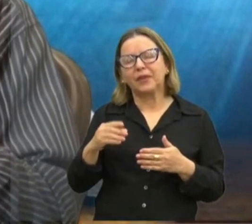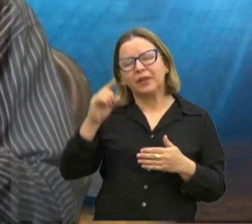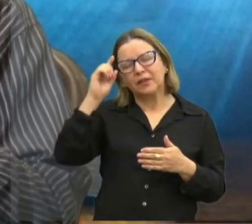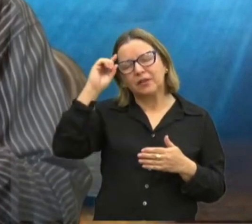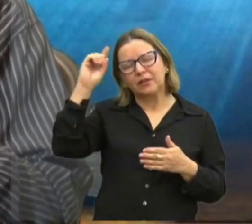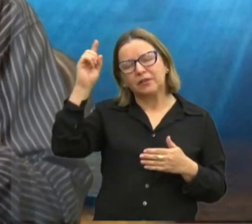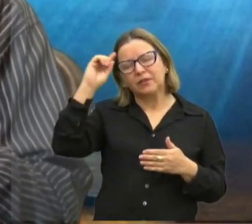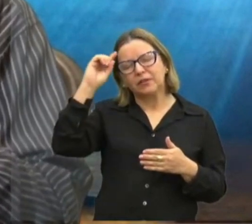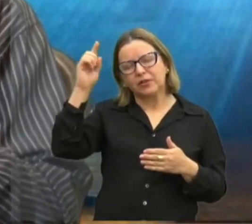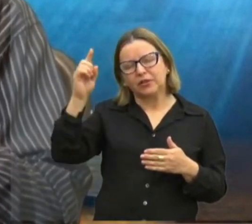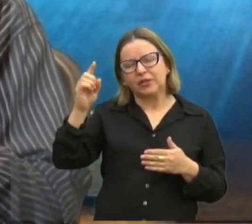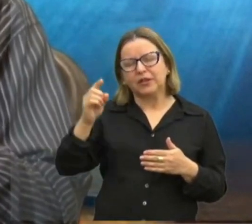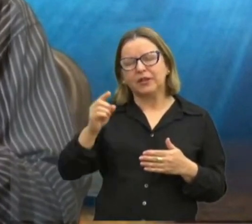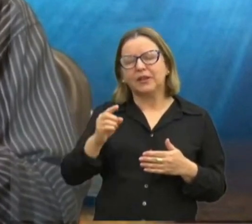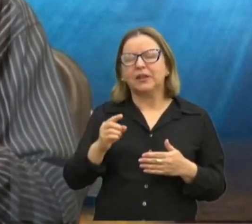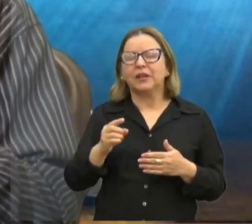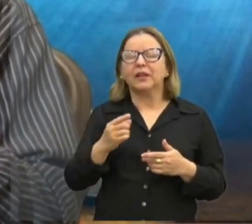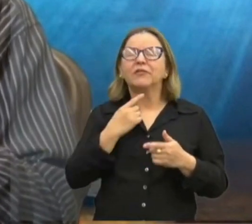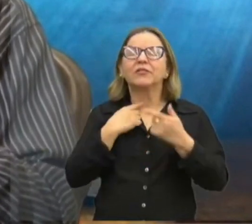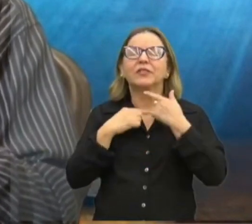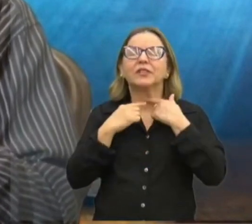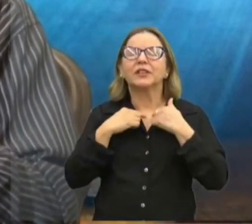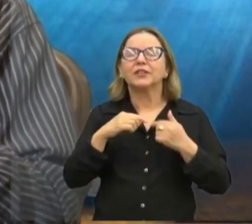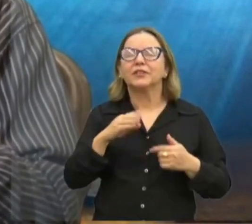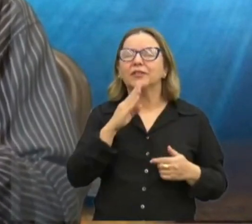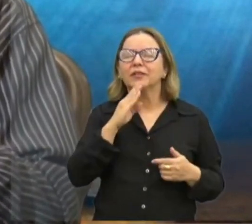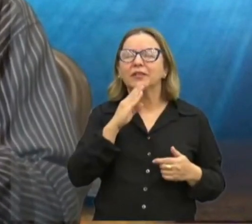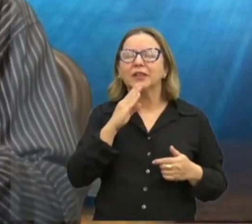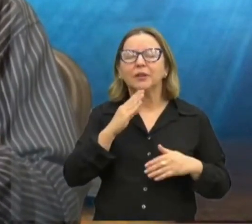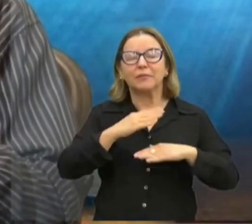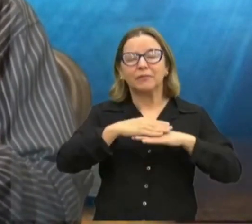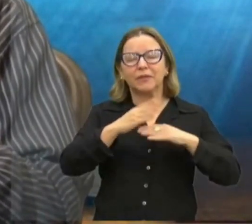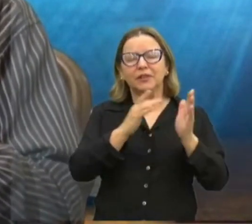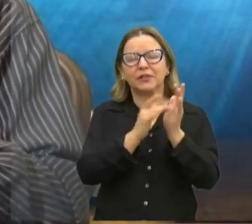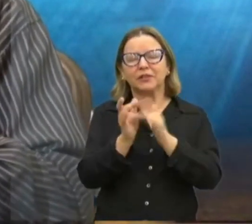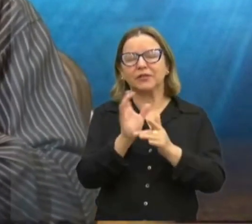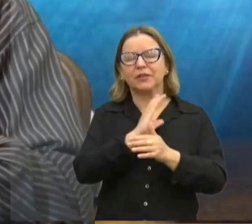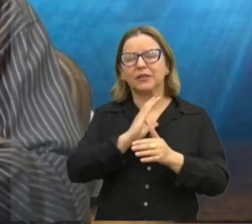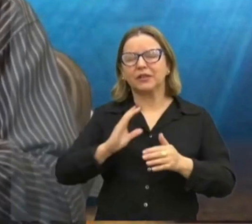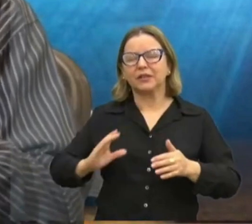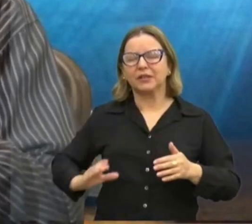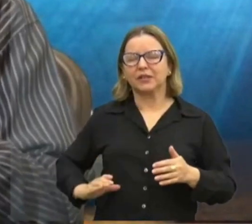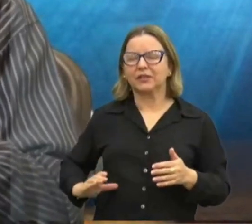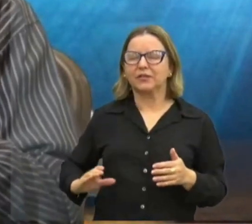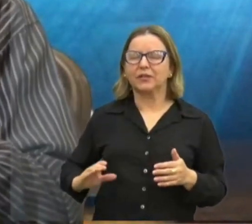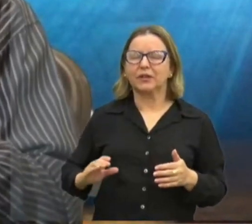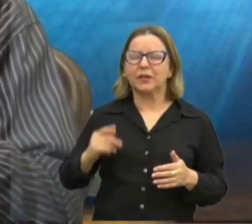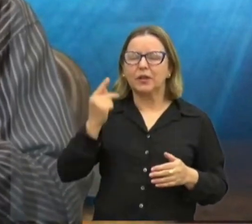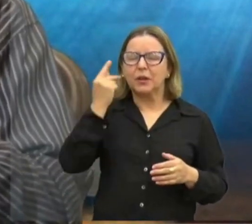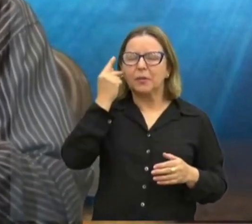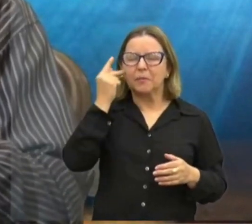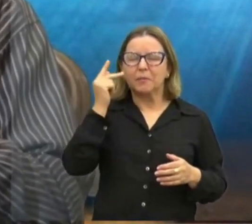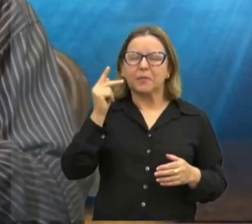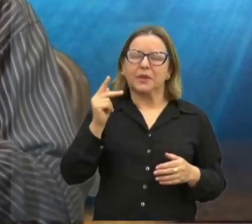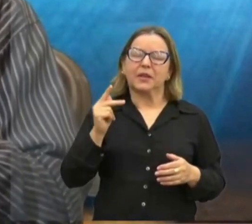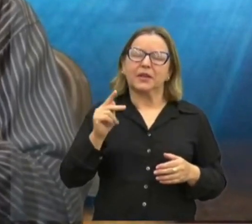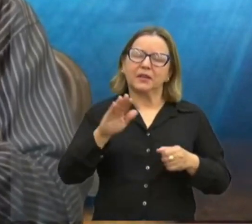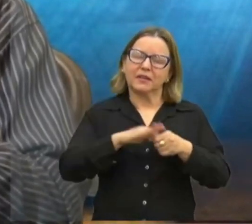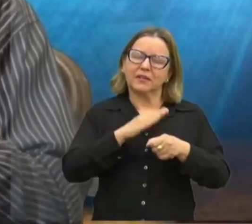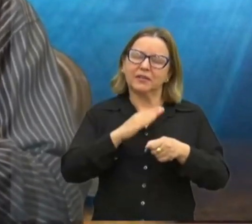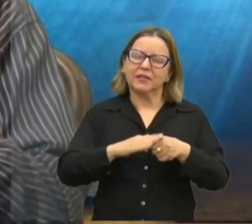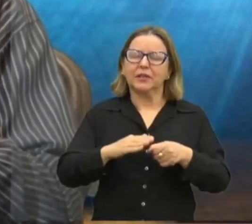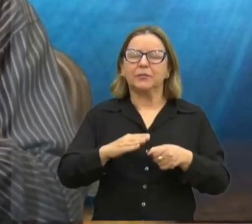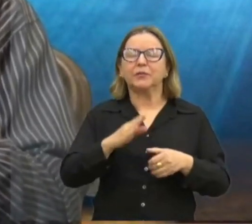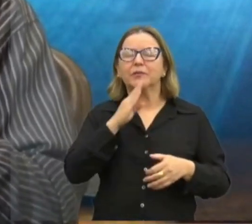Jesus Cristo, mais e mais da Tua palavra, para que sejamos encharcados da verdade, e